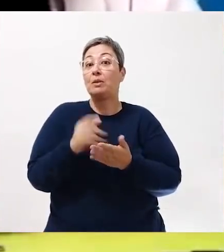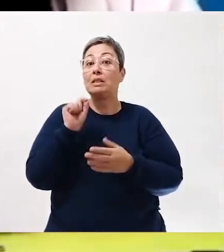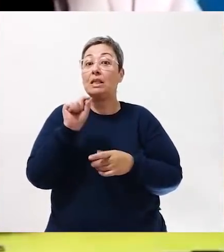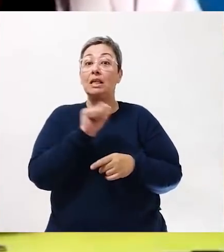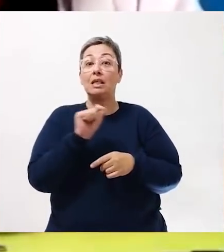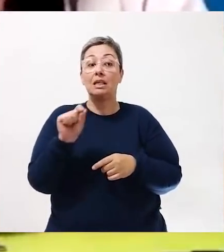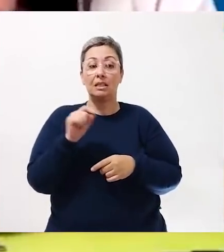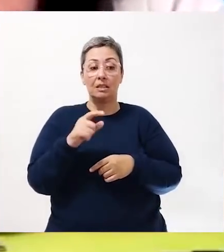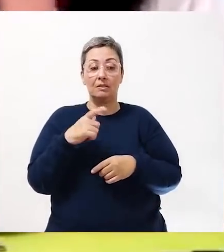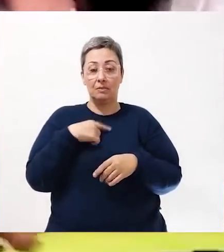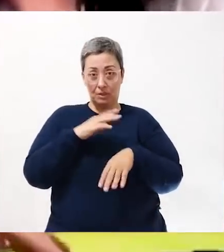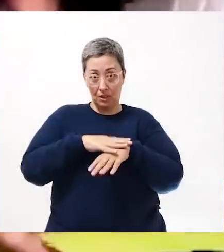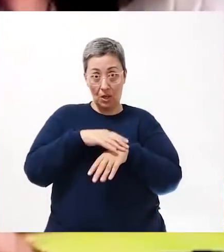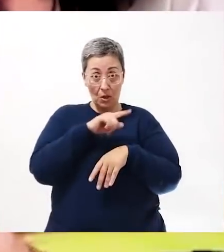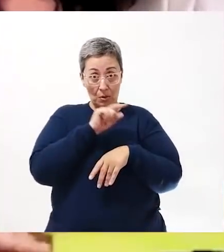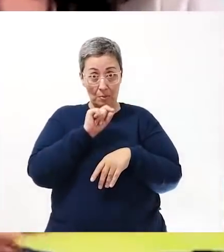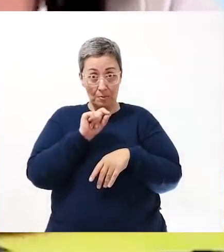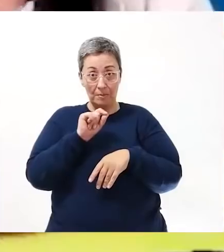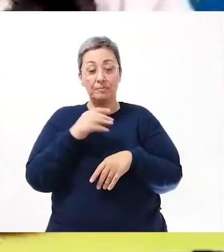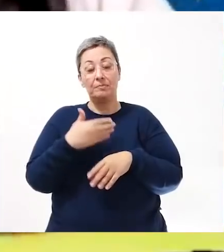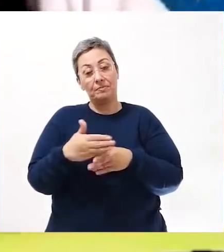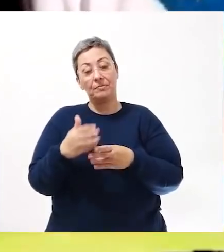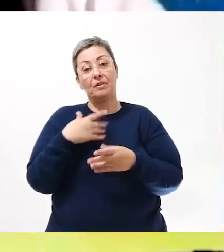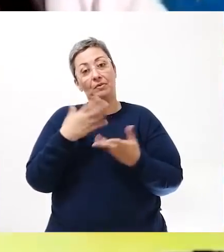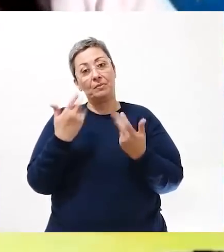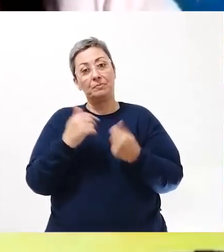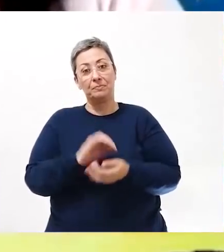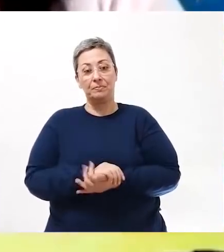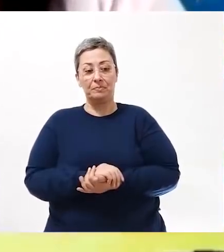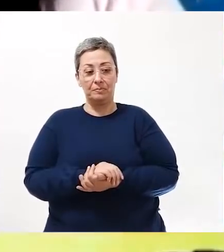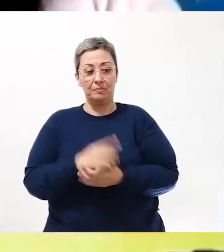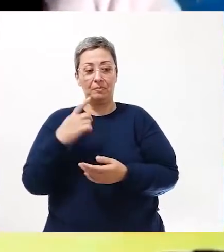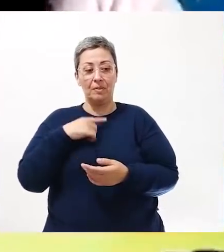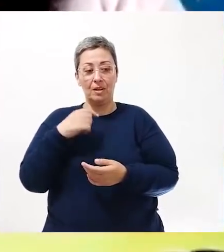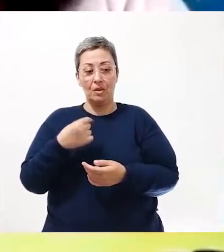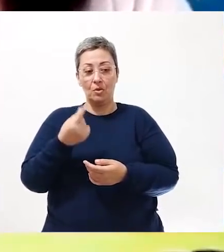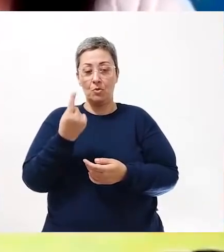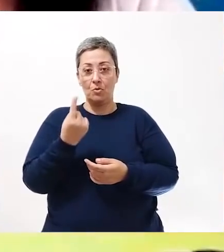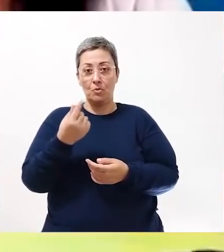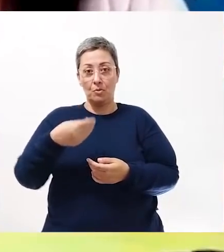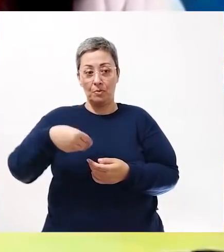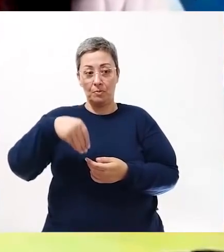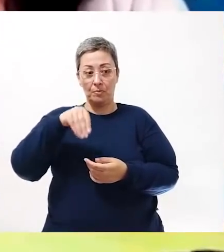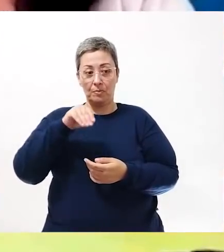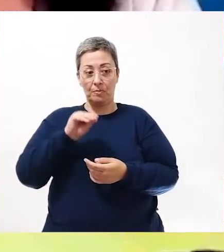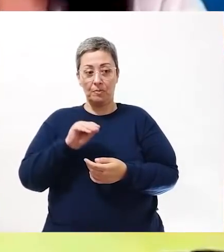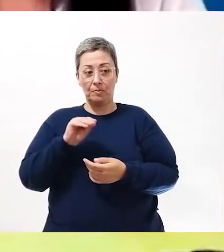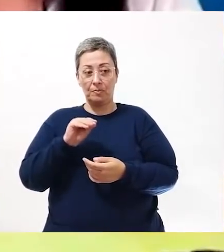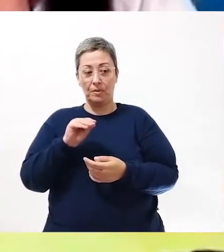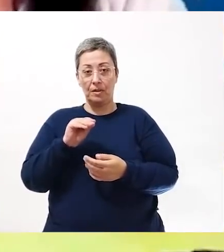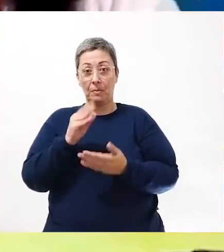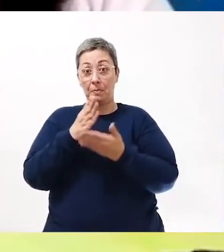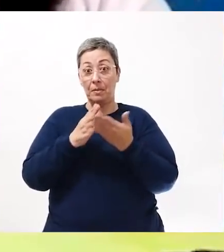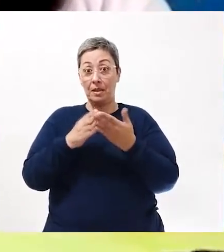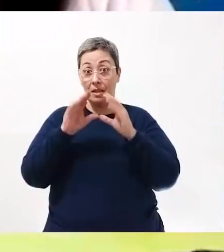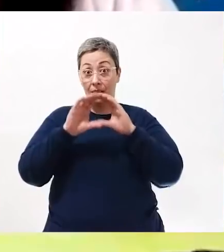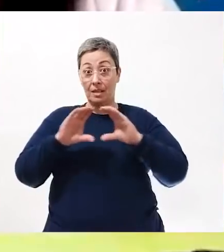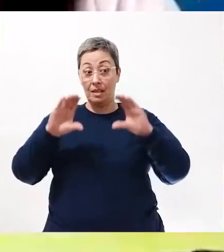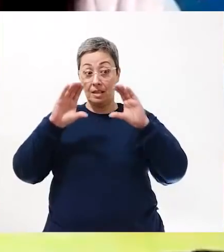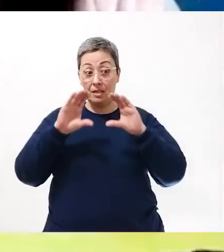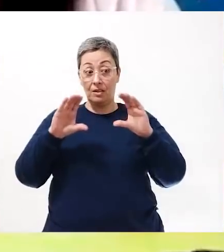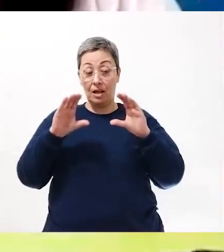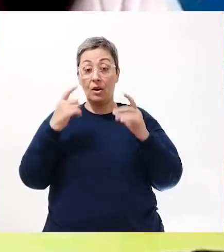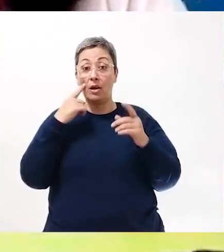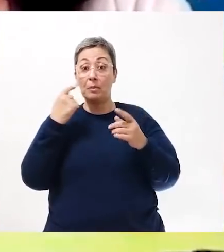vai começar. Você começa? Pode ser. Então vamos lá. Eu tirei Um pedaço